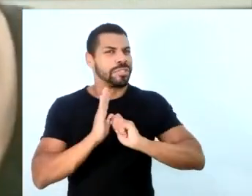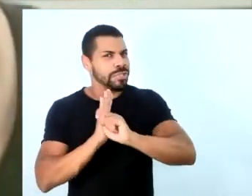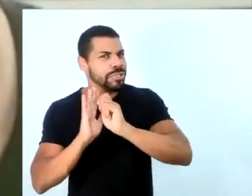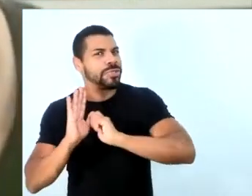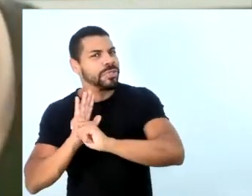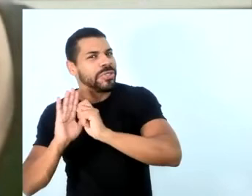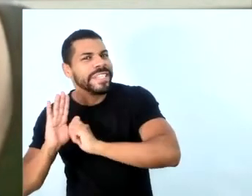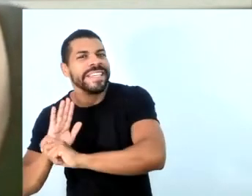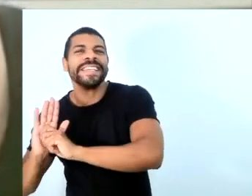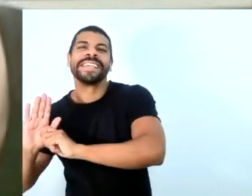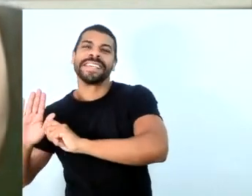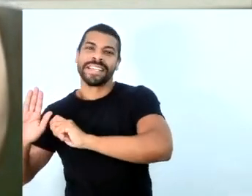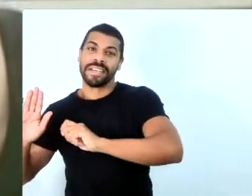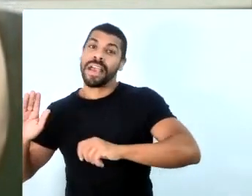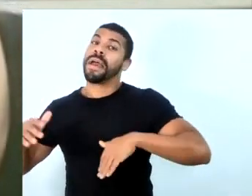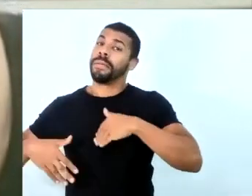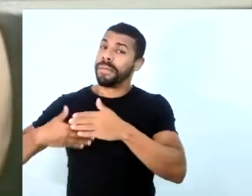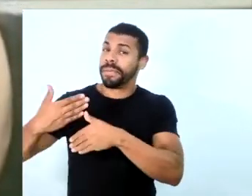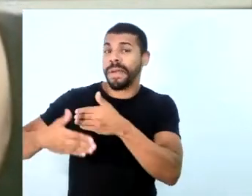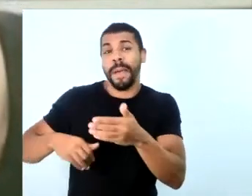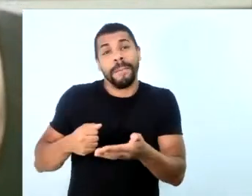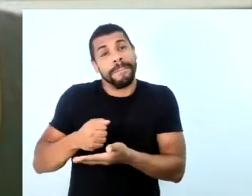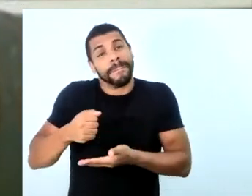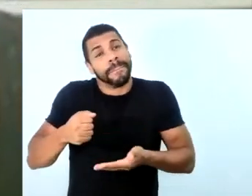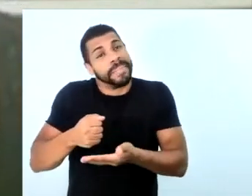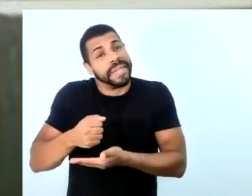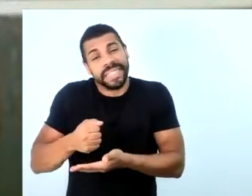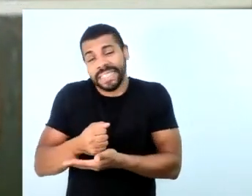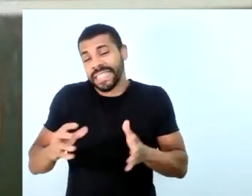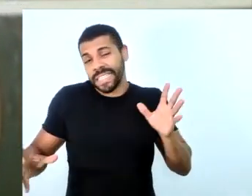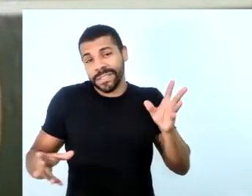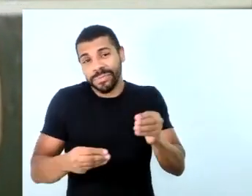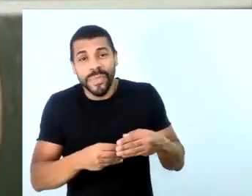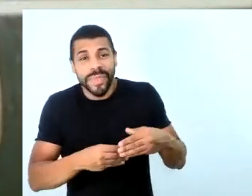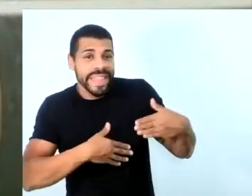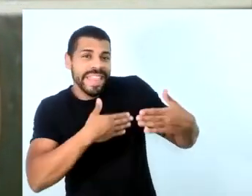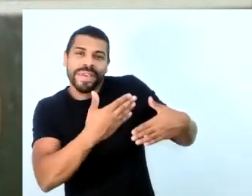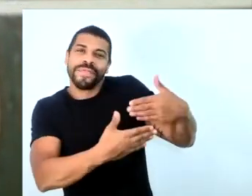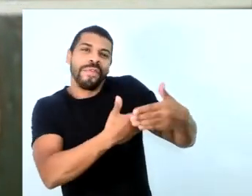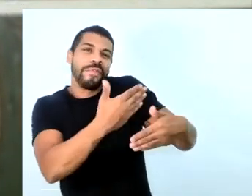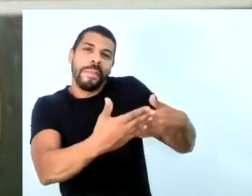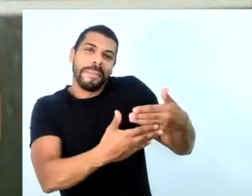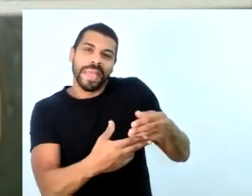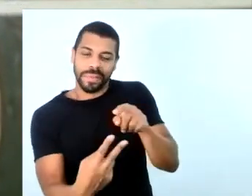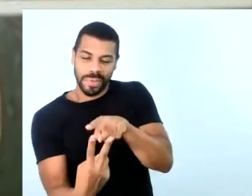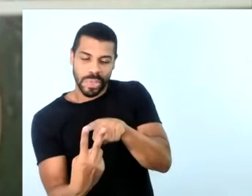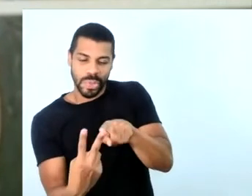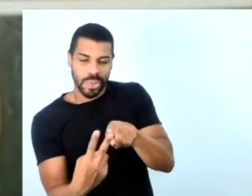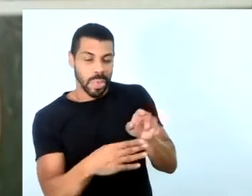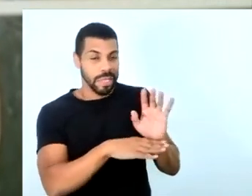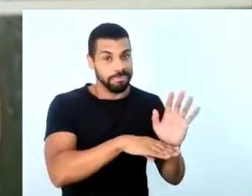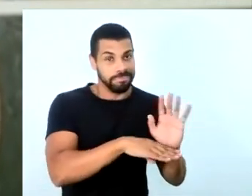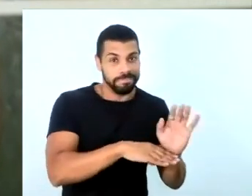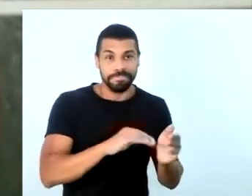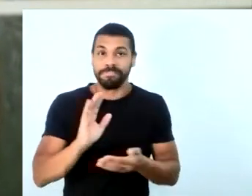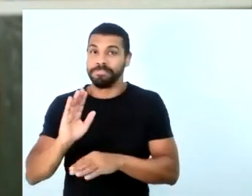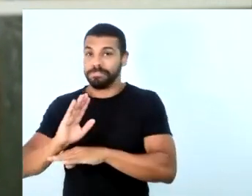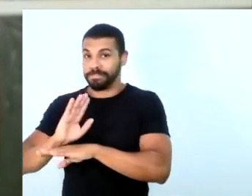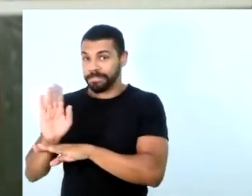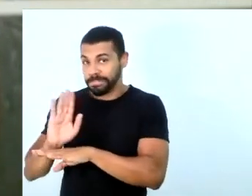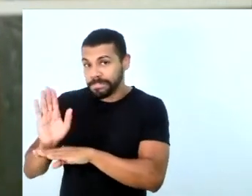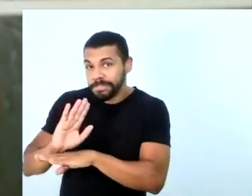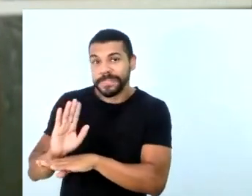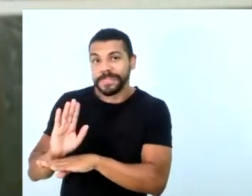assim, tem escrita que eu tenho gostado de fazer, mas assim, basicamente agora eu estou desenvolvendo, gestando 2 filmes, 2